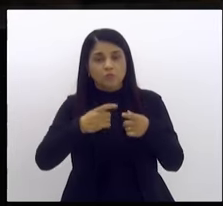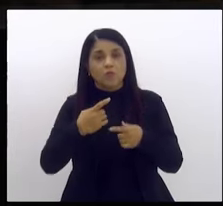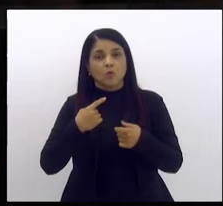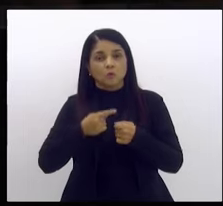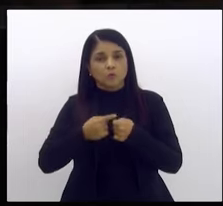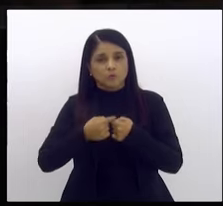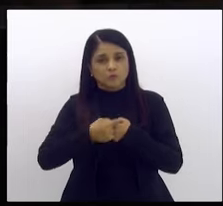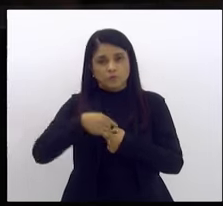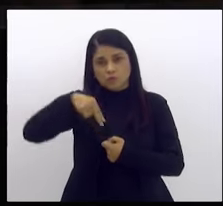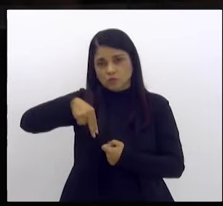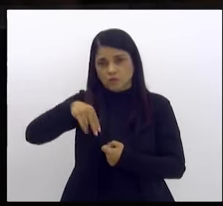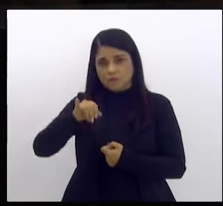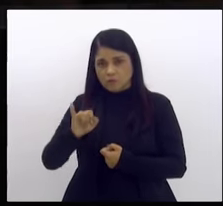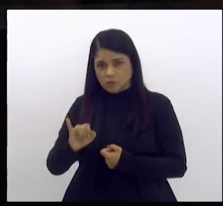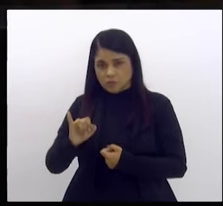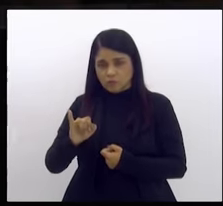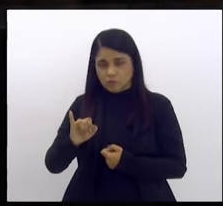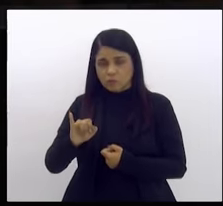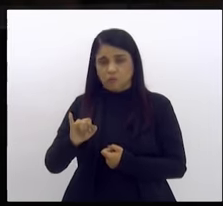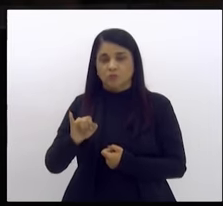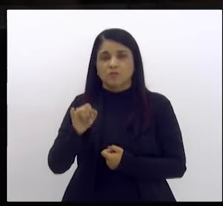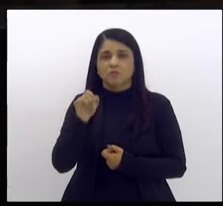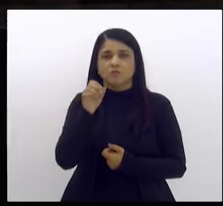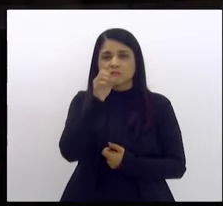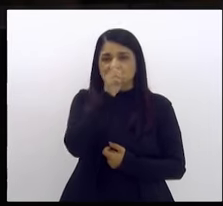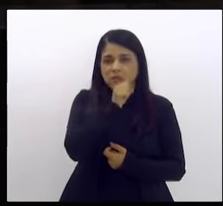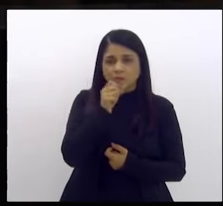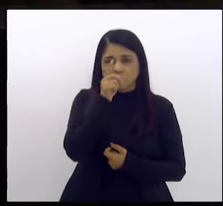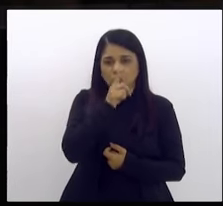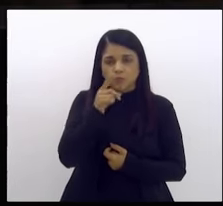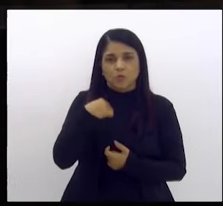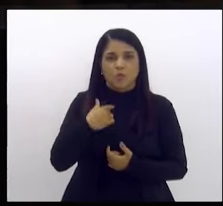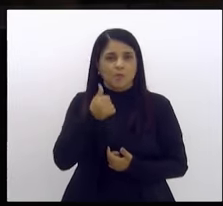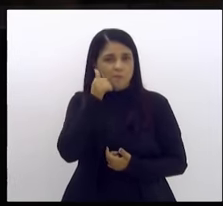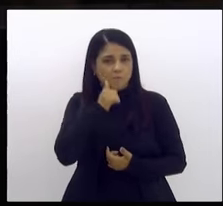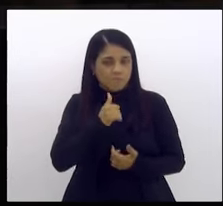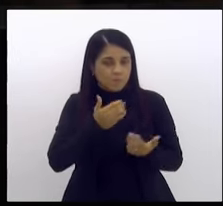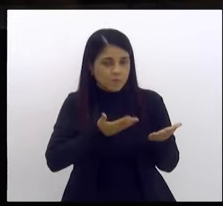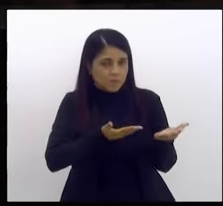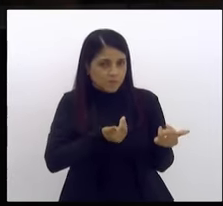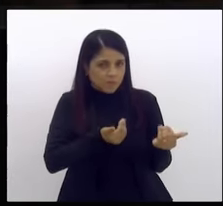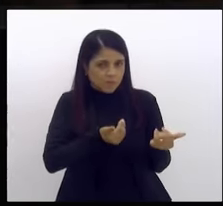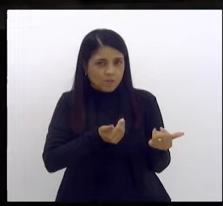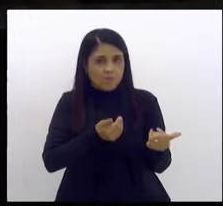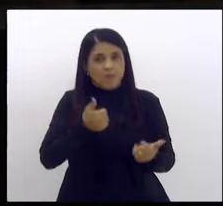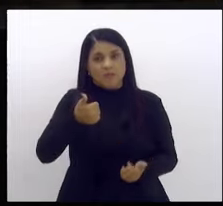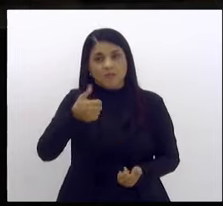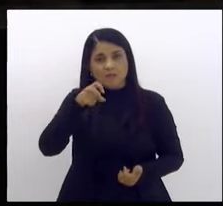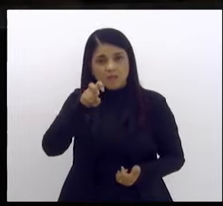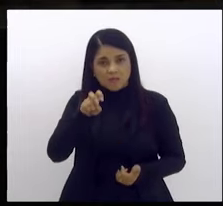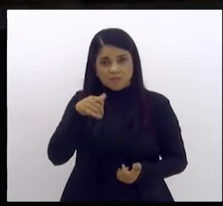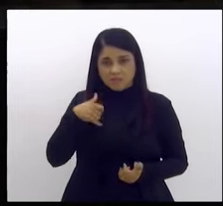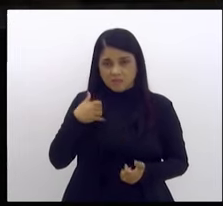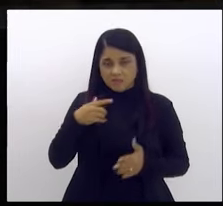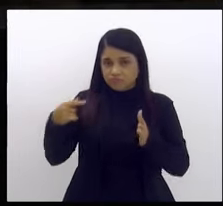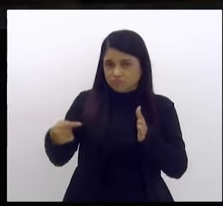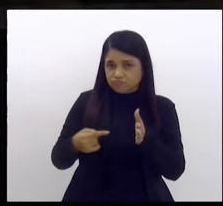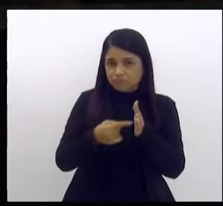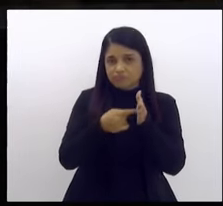de Nova Iguaçu no último fim de semana. Uma adolescente de 15 anos denunciou ter sido